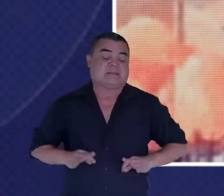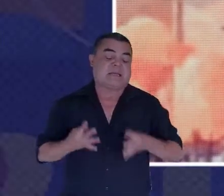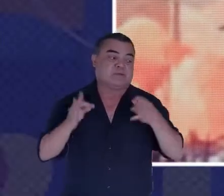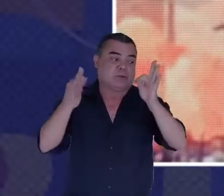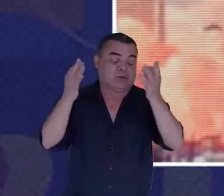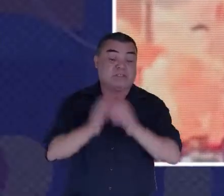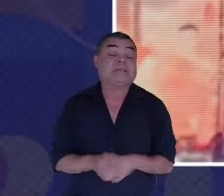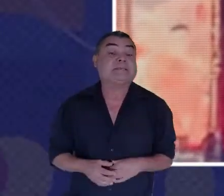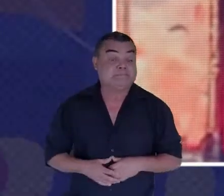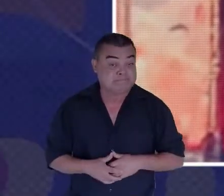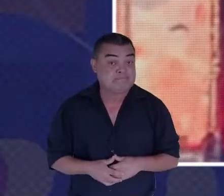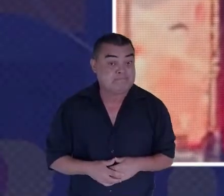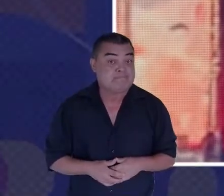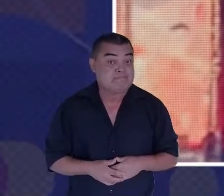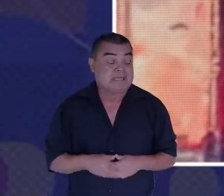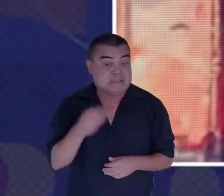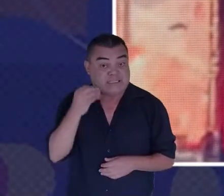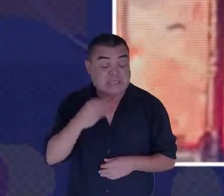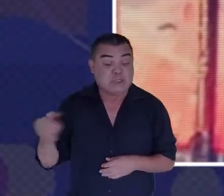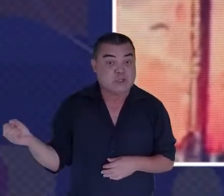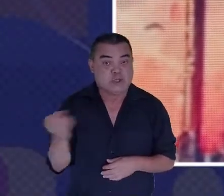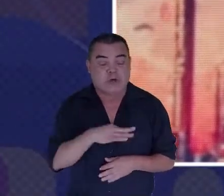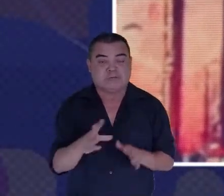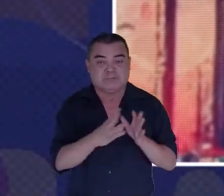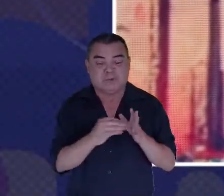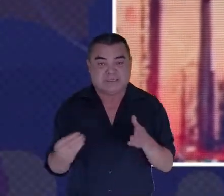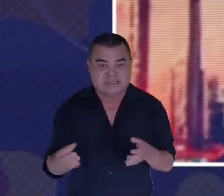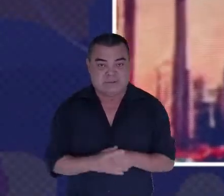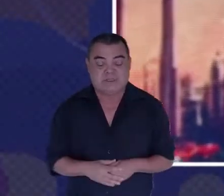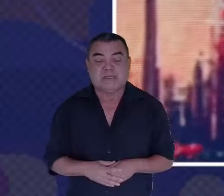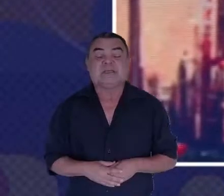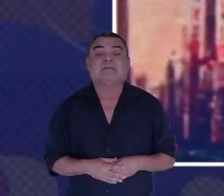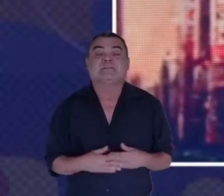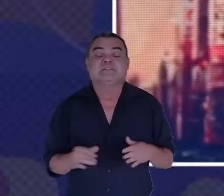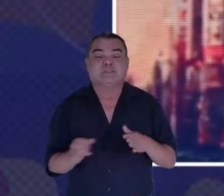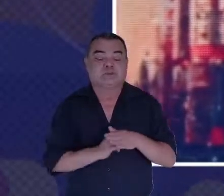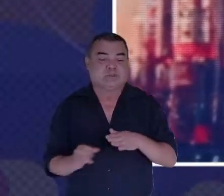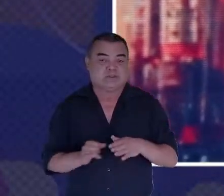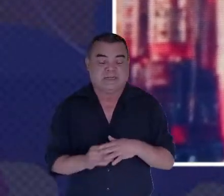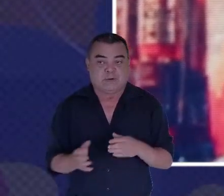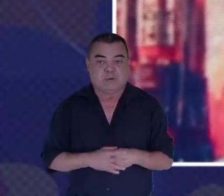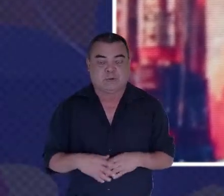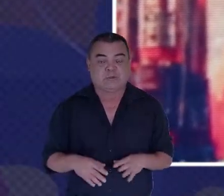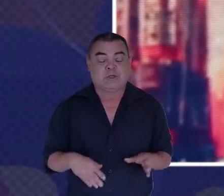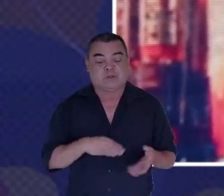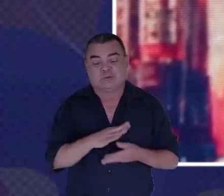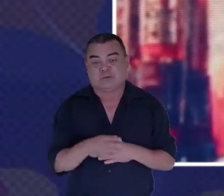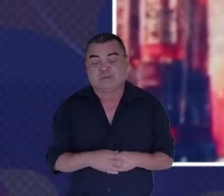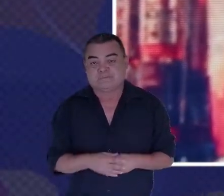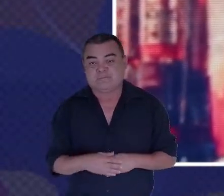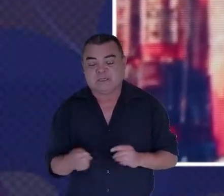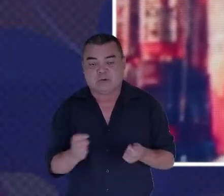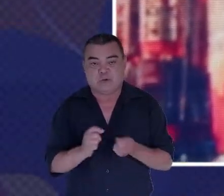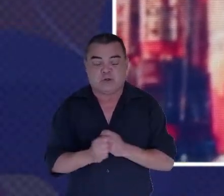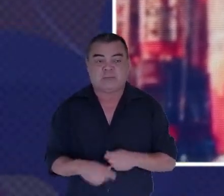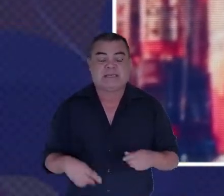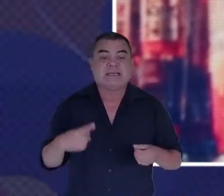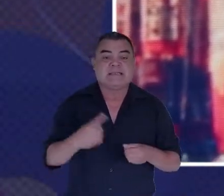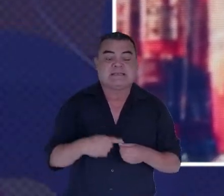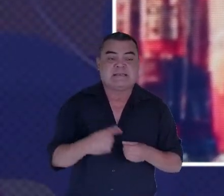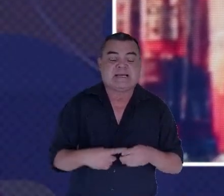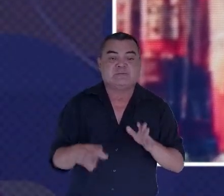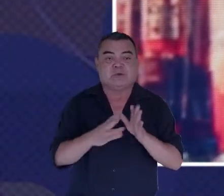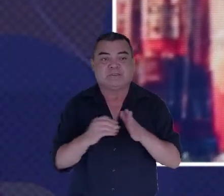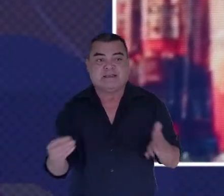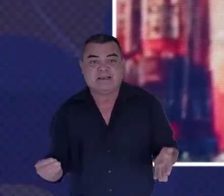tecnologia e testar novos modelos de experimentação institucional zonas econômicas Cidade Modelo cidade